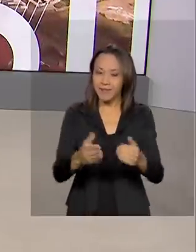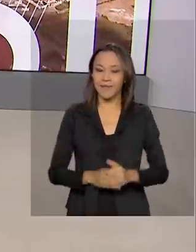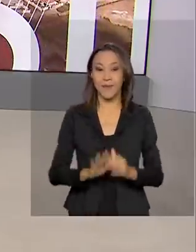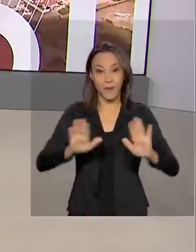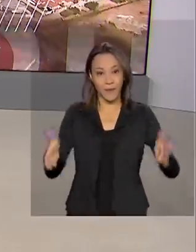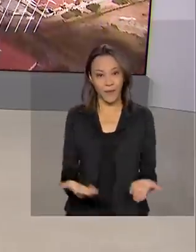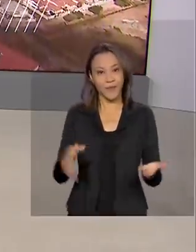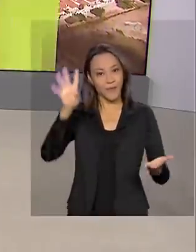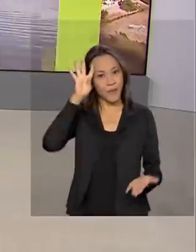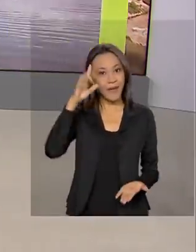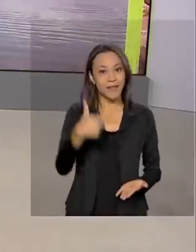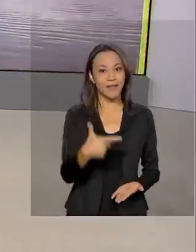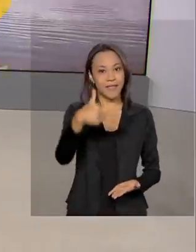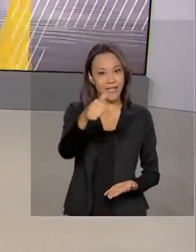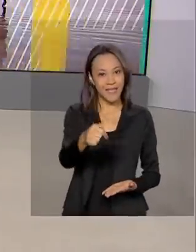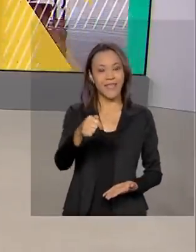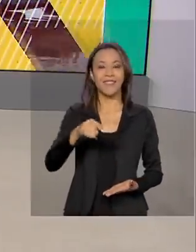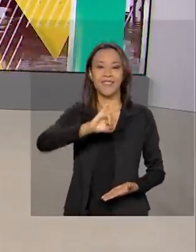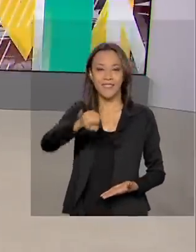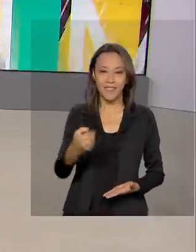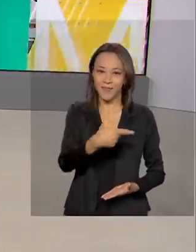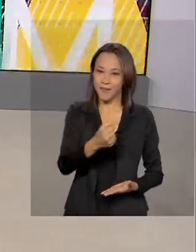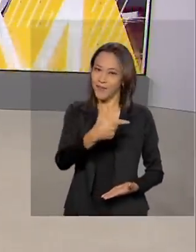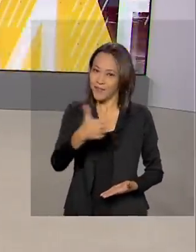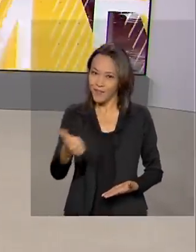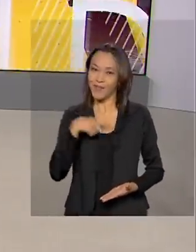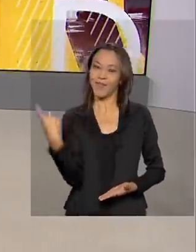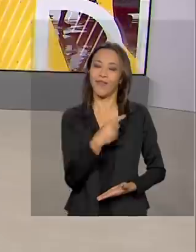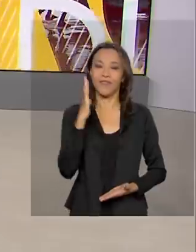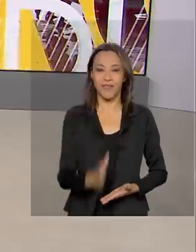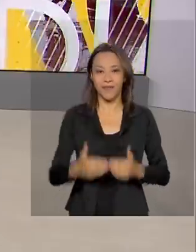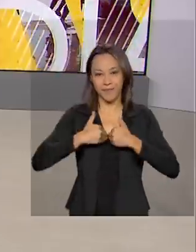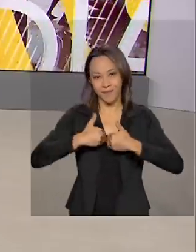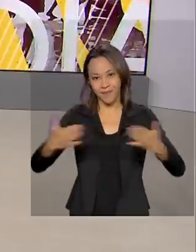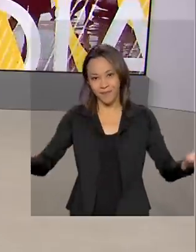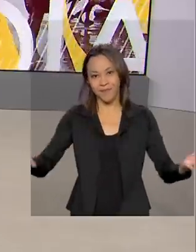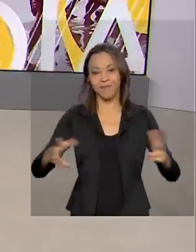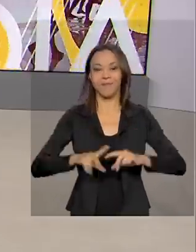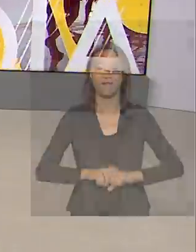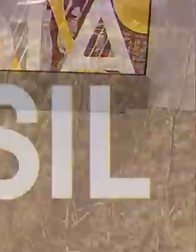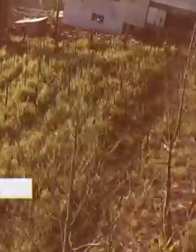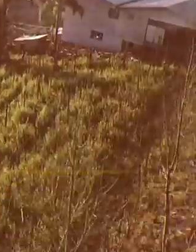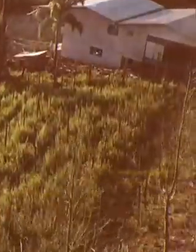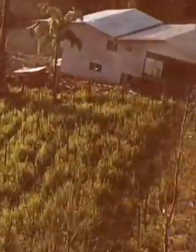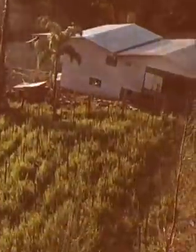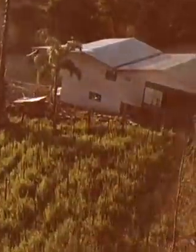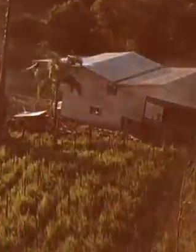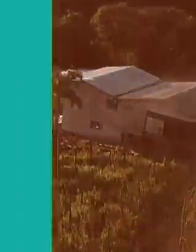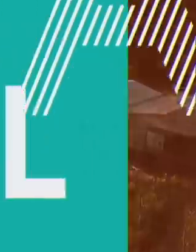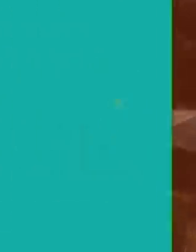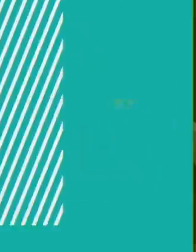quarta-feira 27 de janeiro de 2021 o Brasil em dia está começando